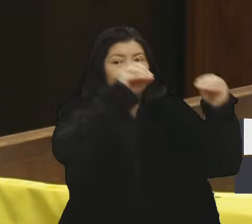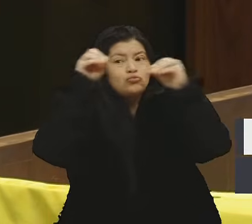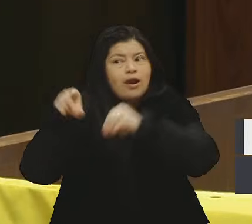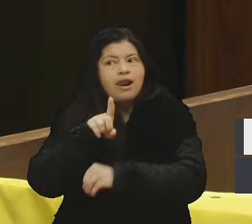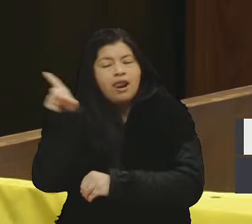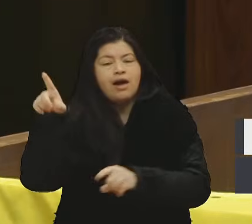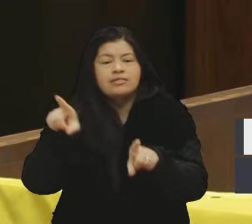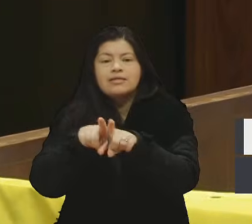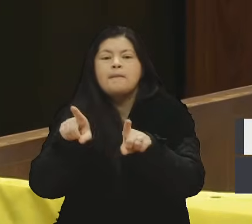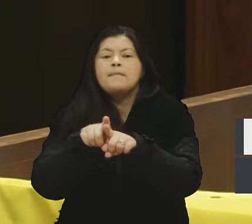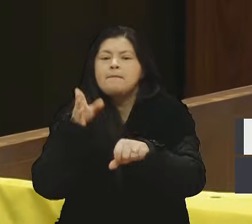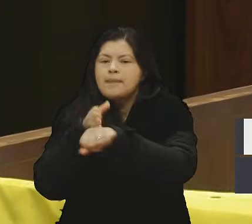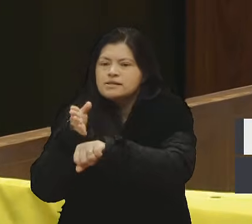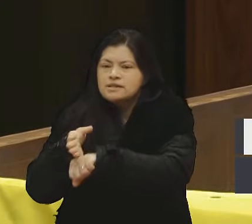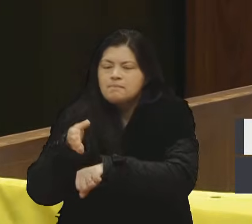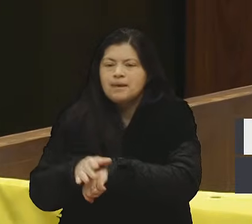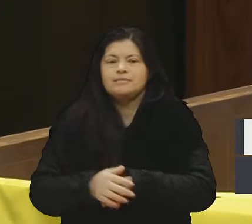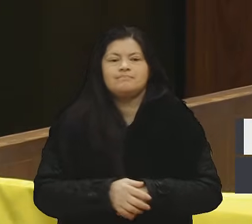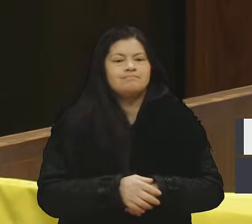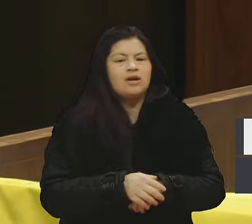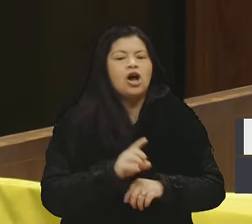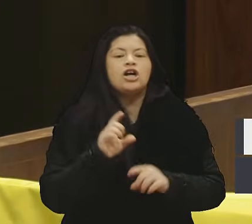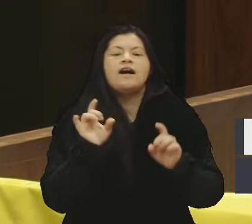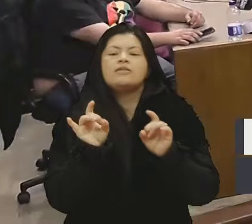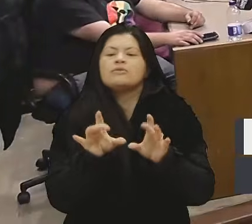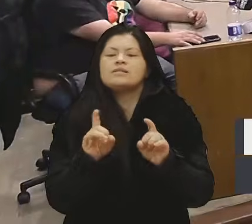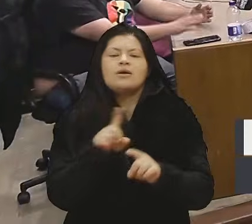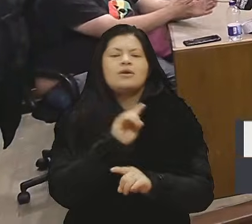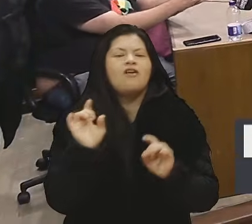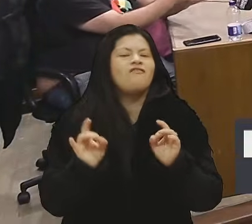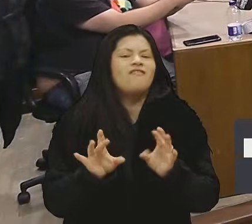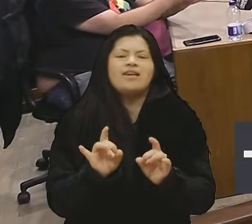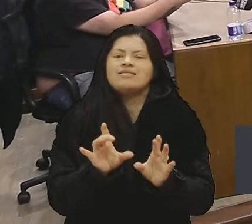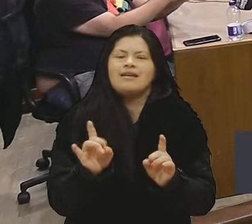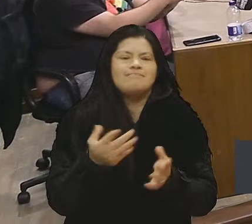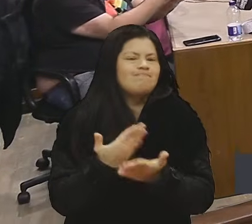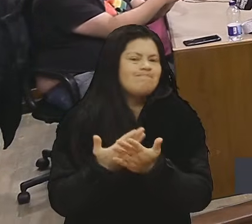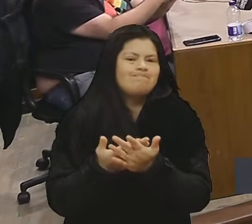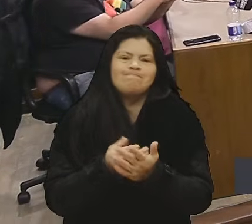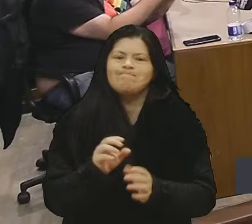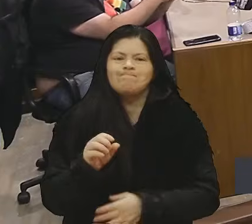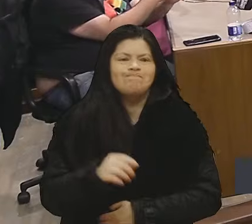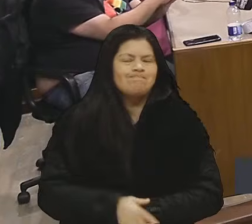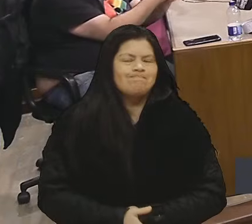isso, né? A nossa educação não está à venda. Muito obrigada, gente. Obrigado, Munari.